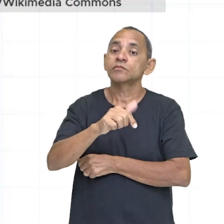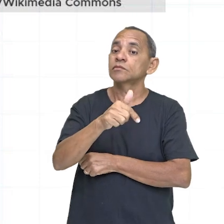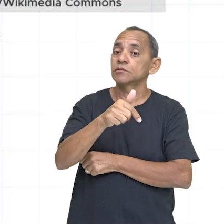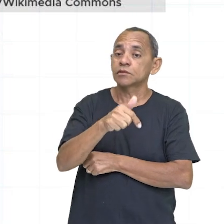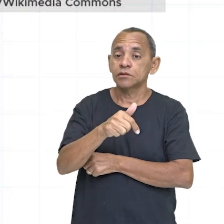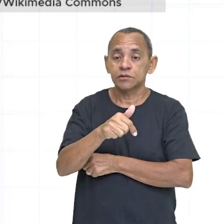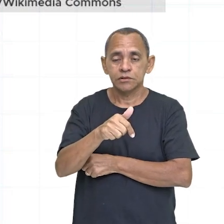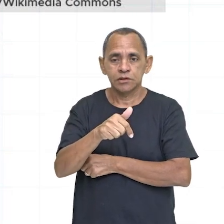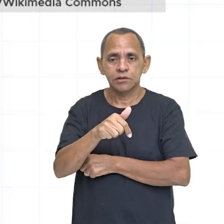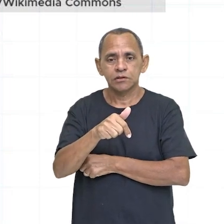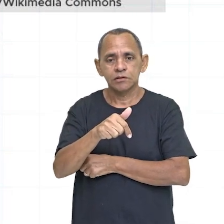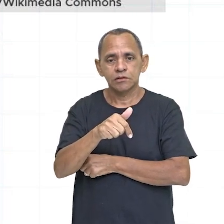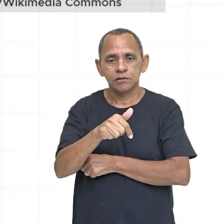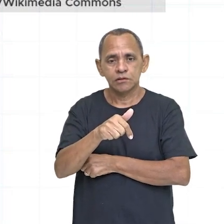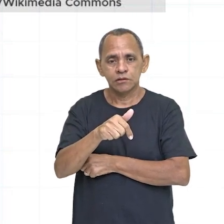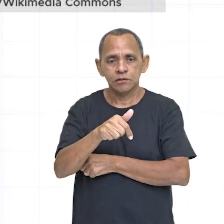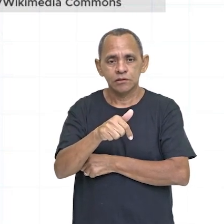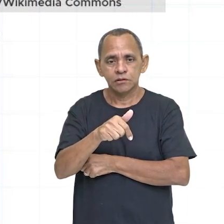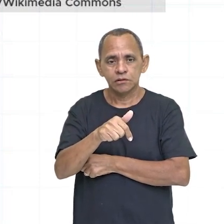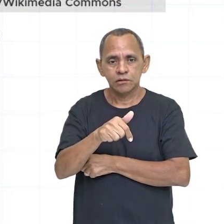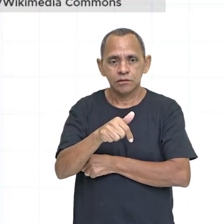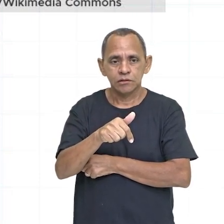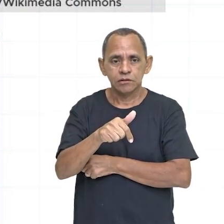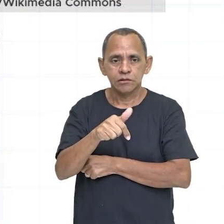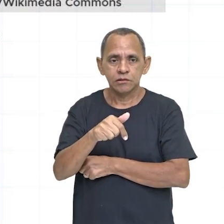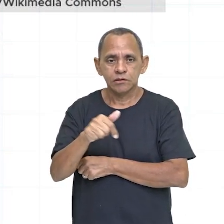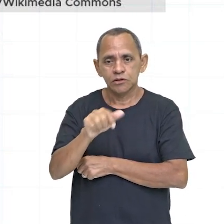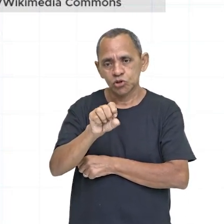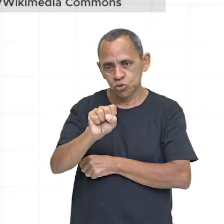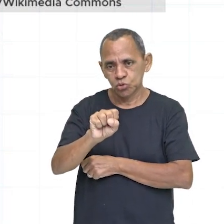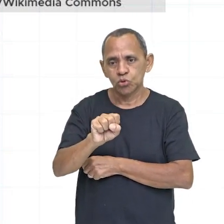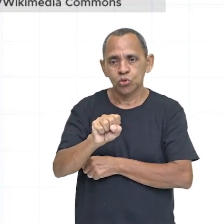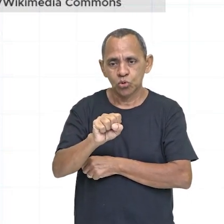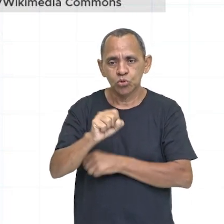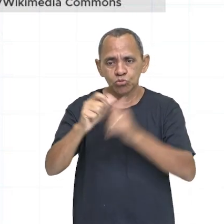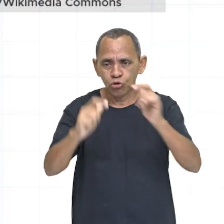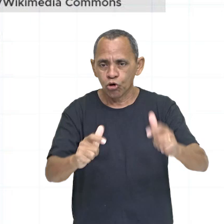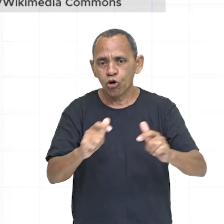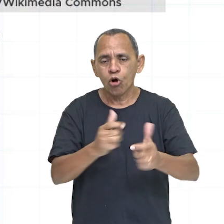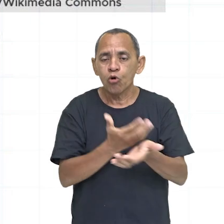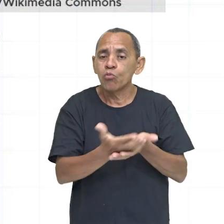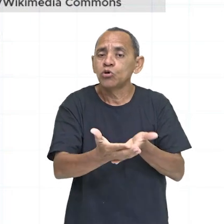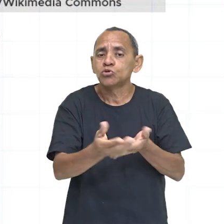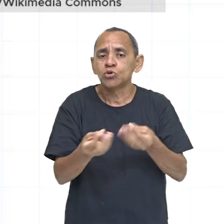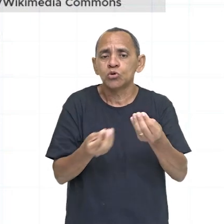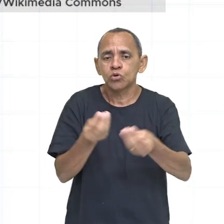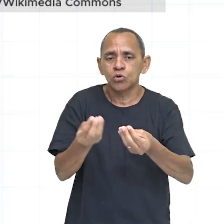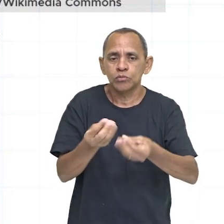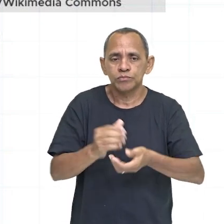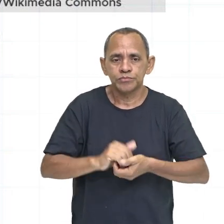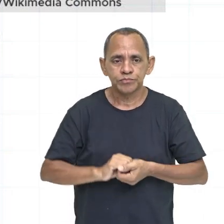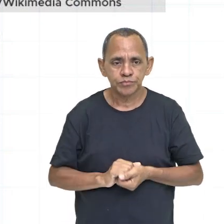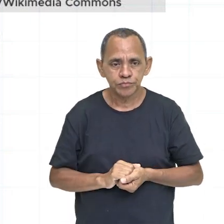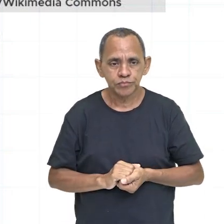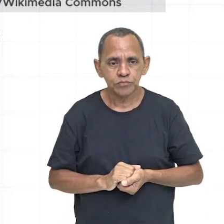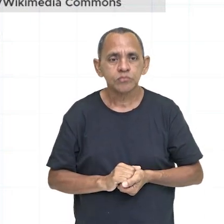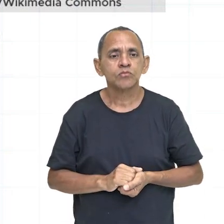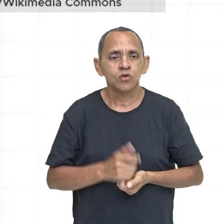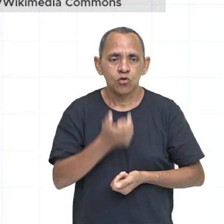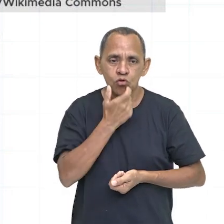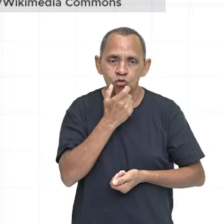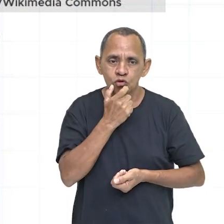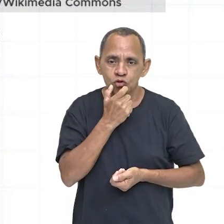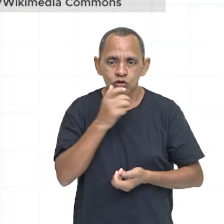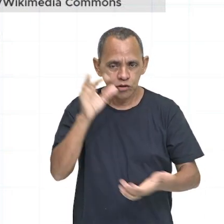1788, neste local aqui, ok, foi quando tudo começou. E aí o inglês foi estabelecido